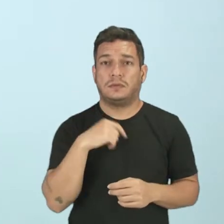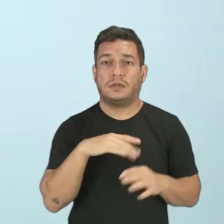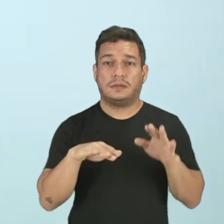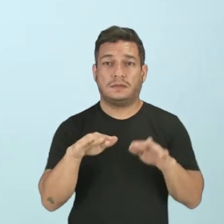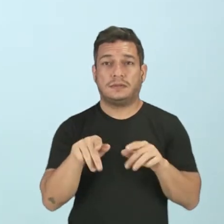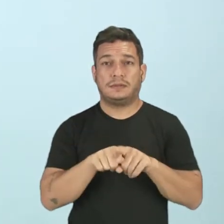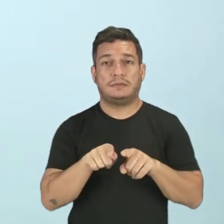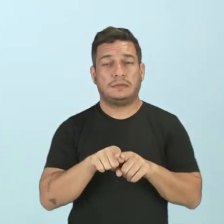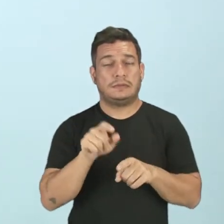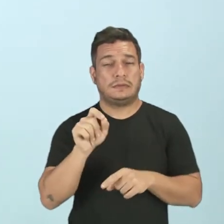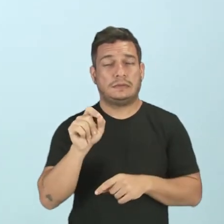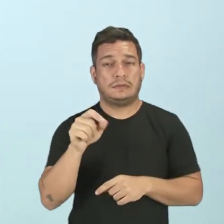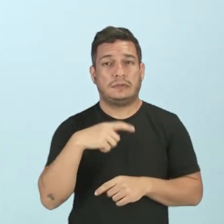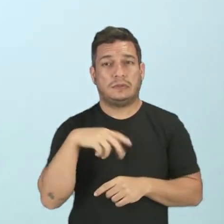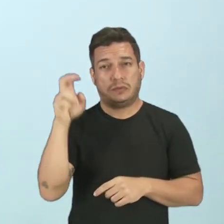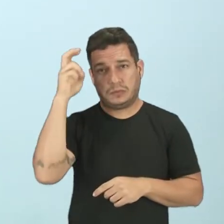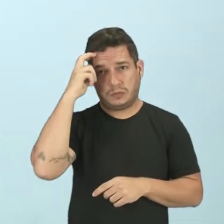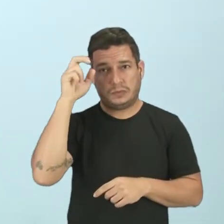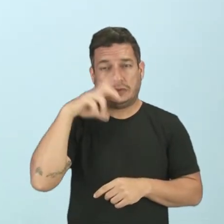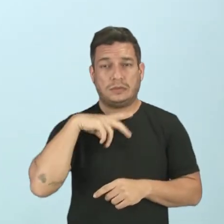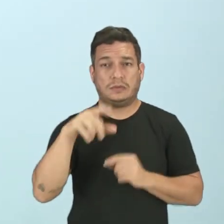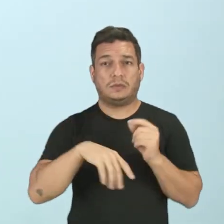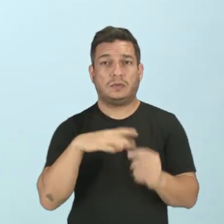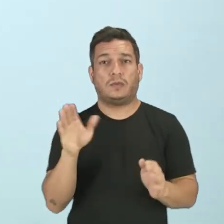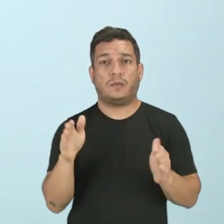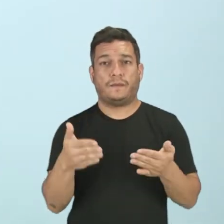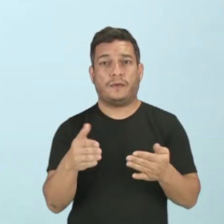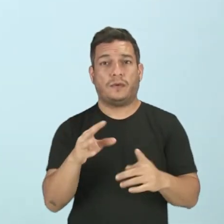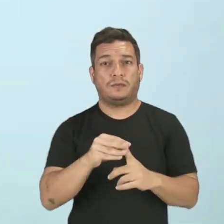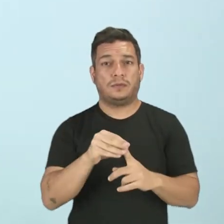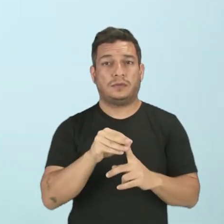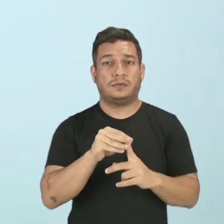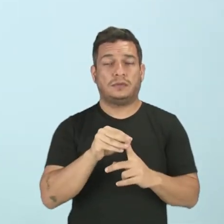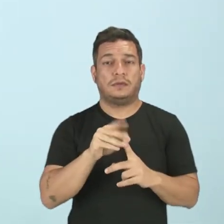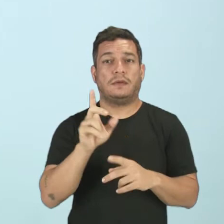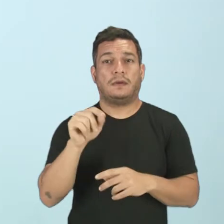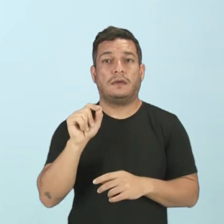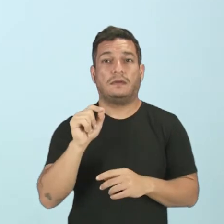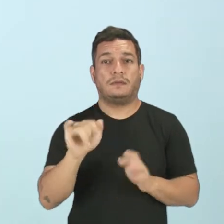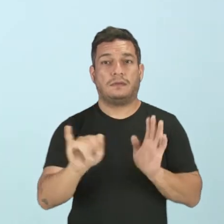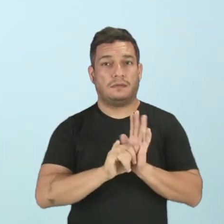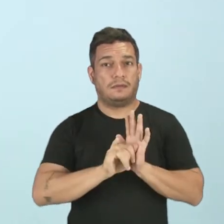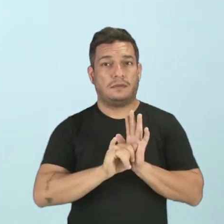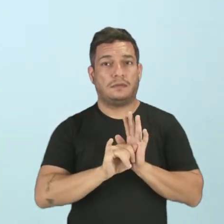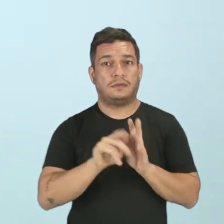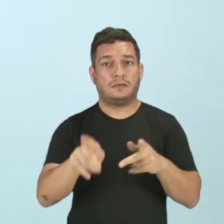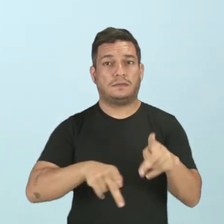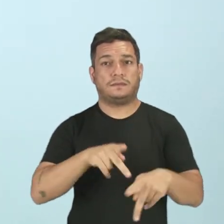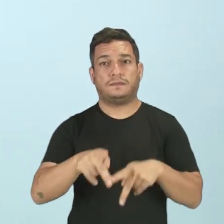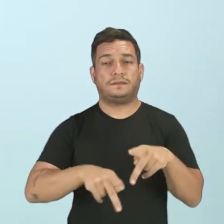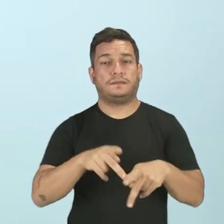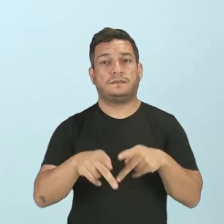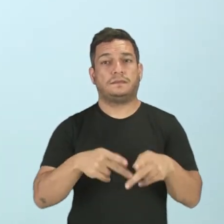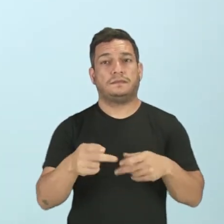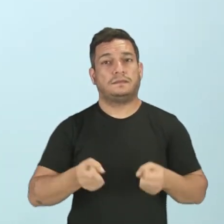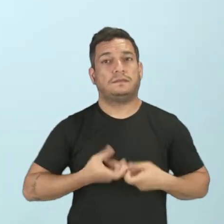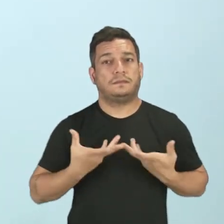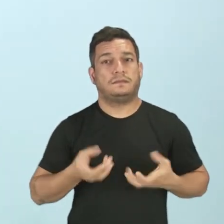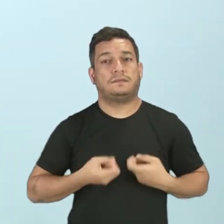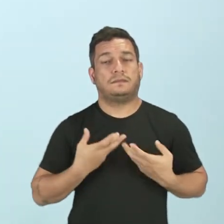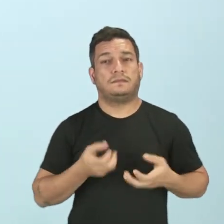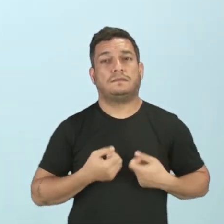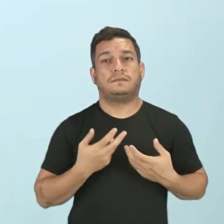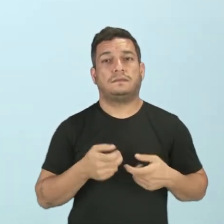muitas vezes aquilo que a cultura tem a finalidade de exercer, que é a identidade de um povo, se manifestar como